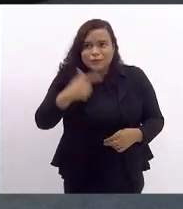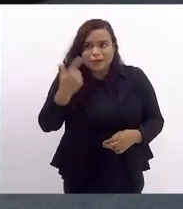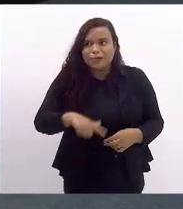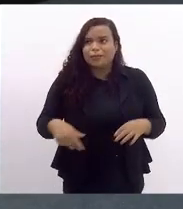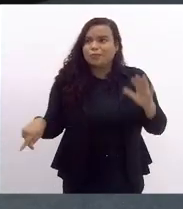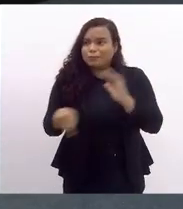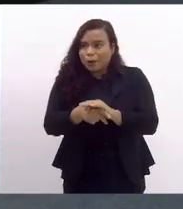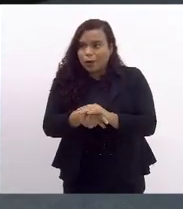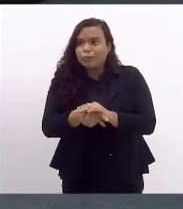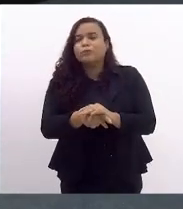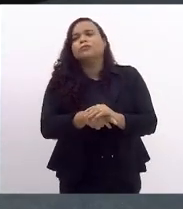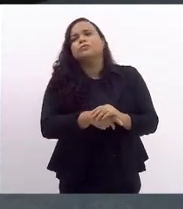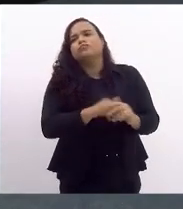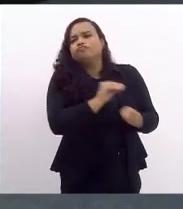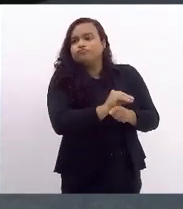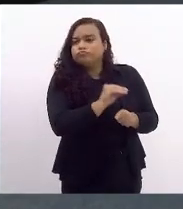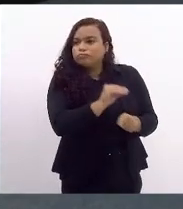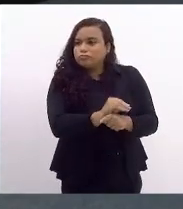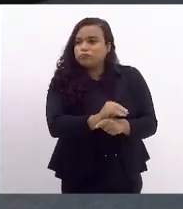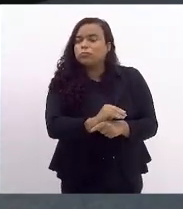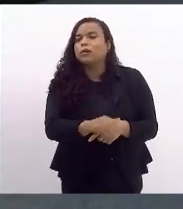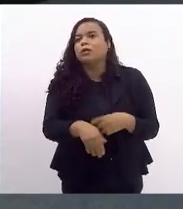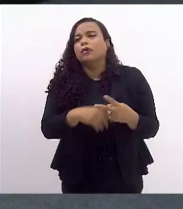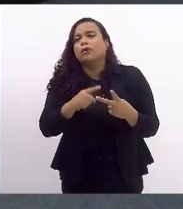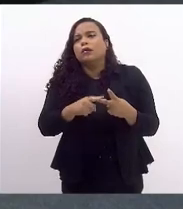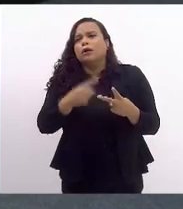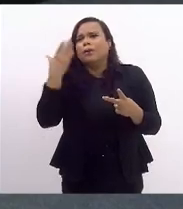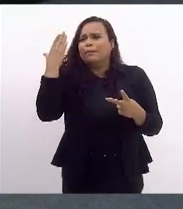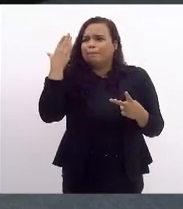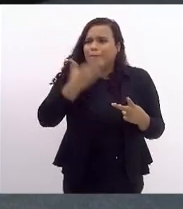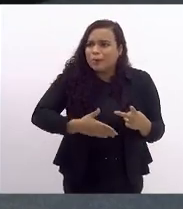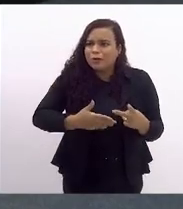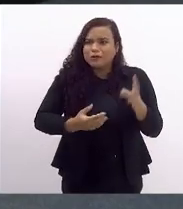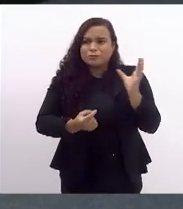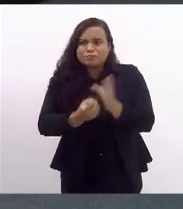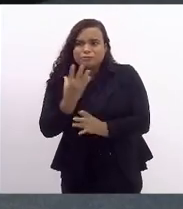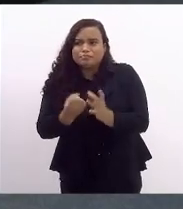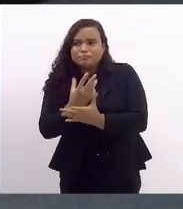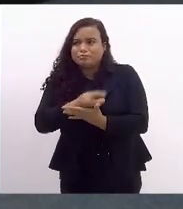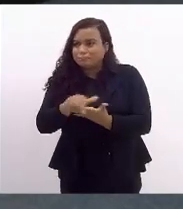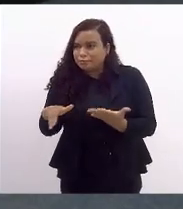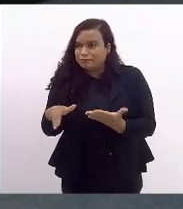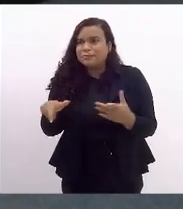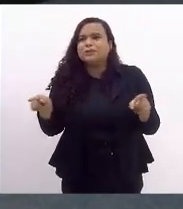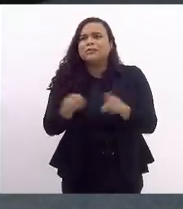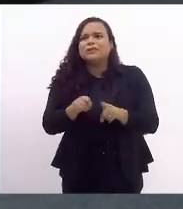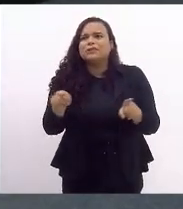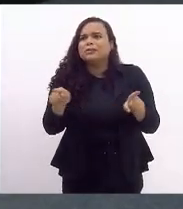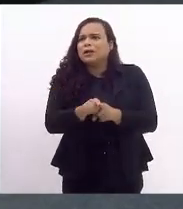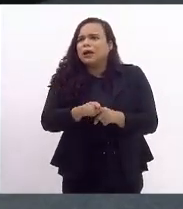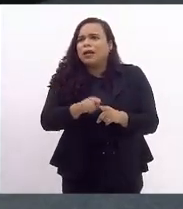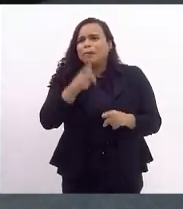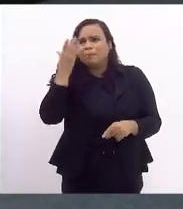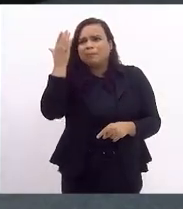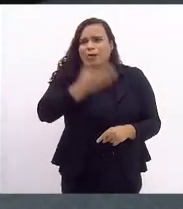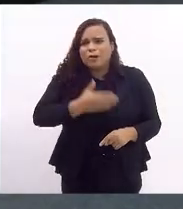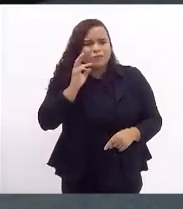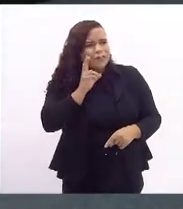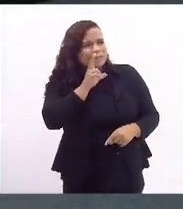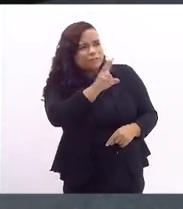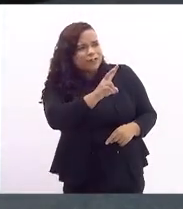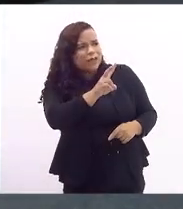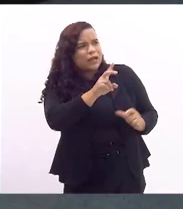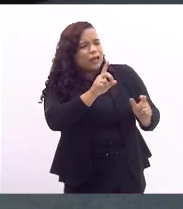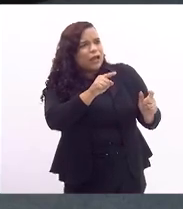Custódia com provas Apócrifos com provas que não seria possível